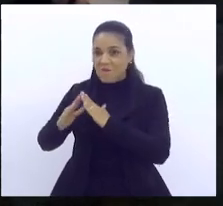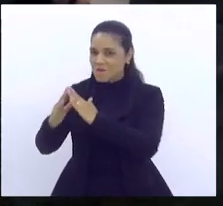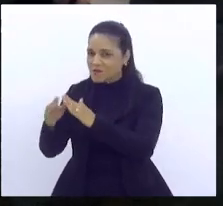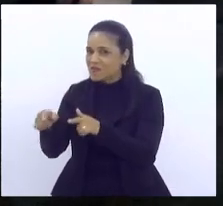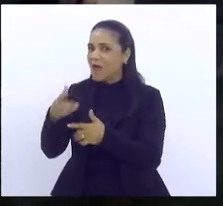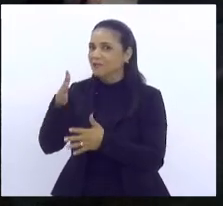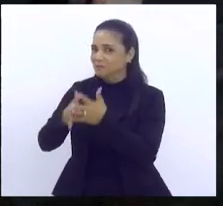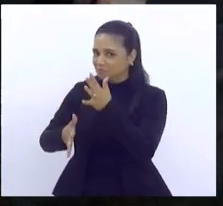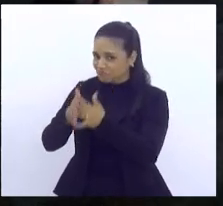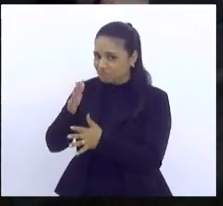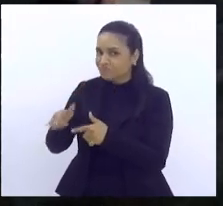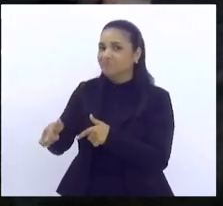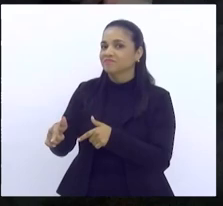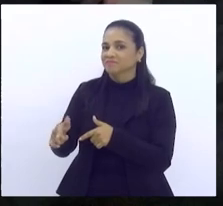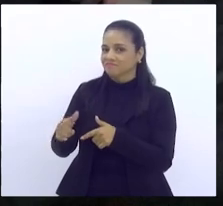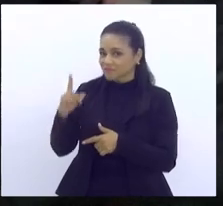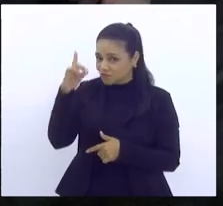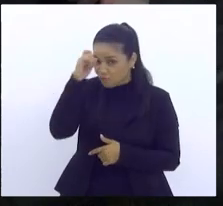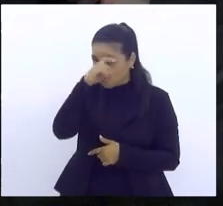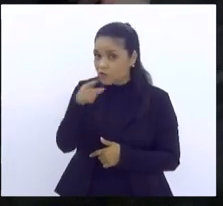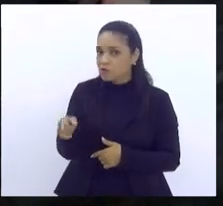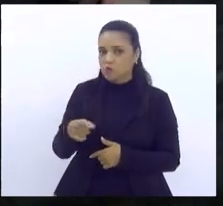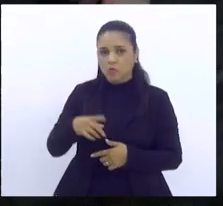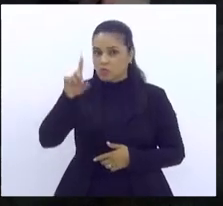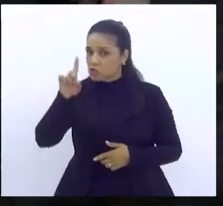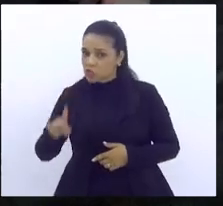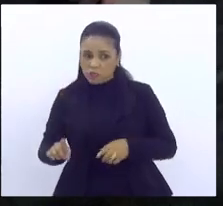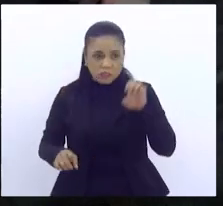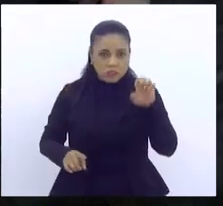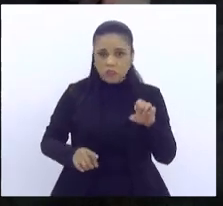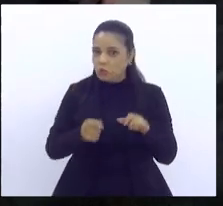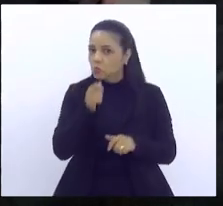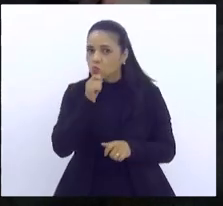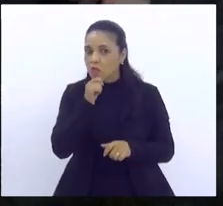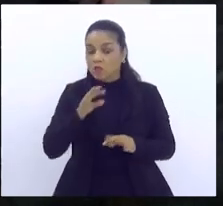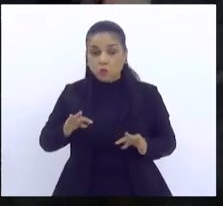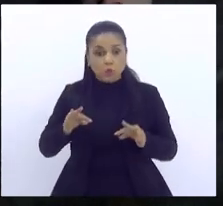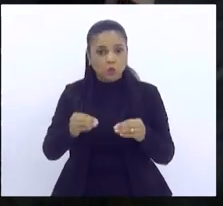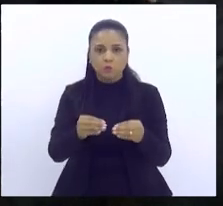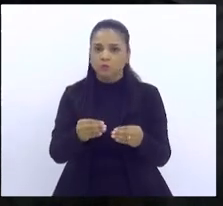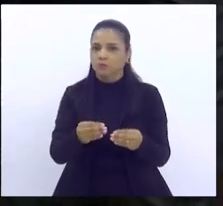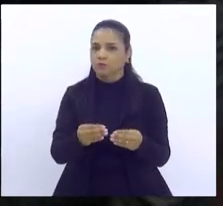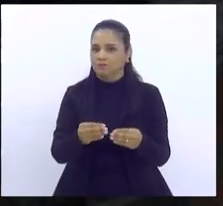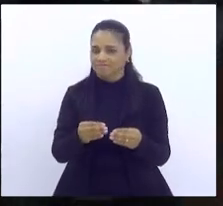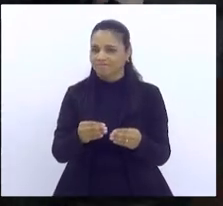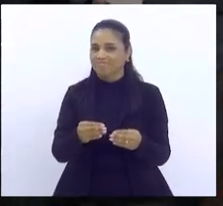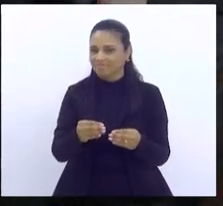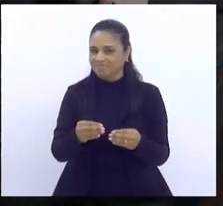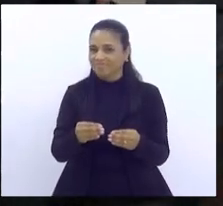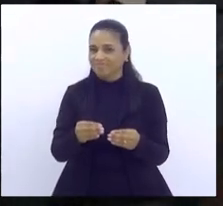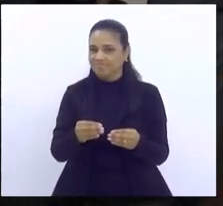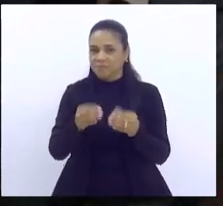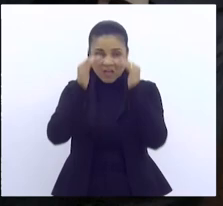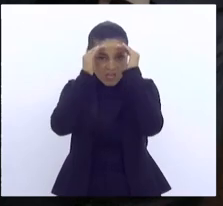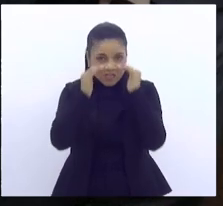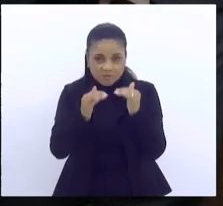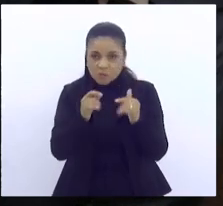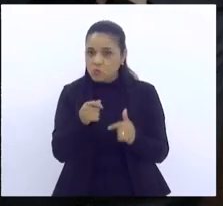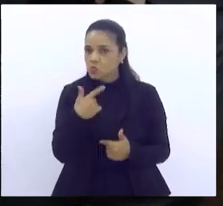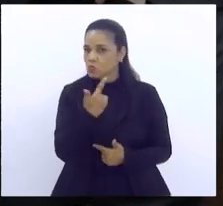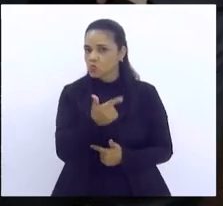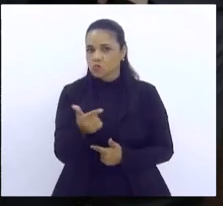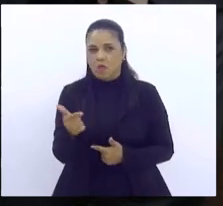E não tem direita, não tem esquerda. Vai ser todo mundo. E eles perderam o respeito, senhor